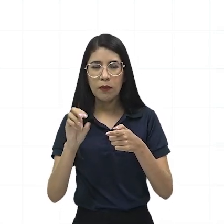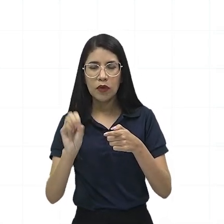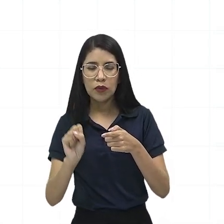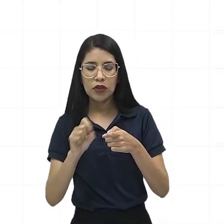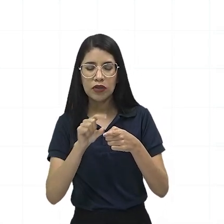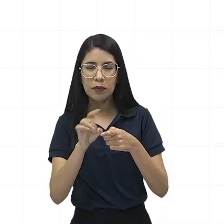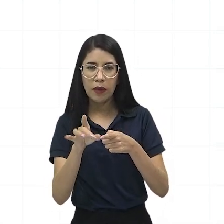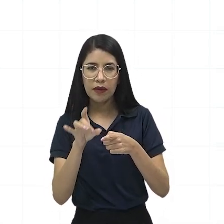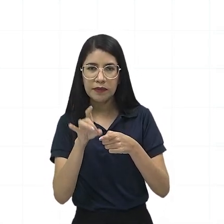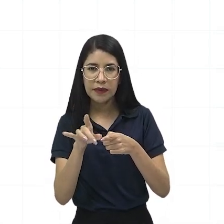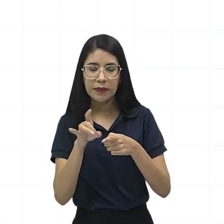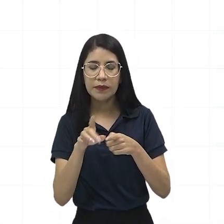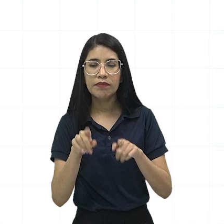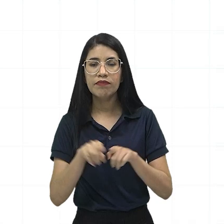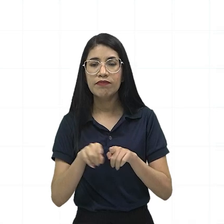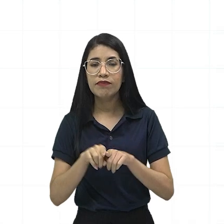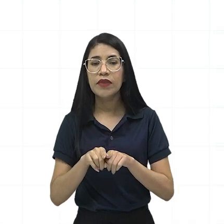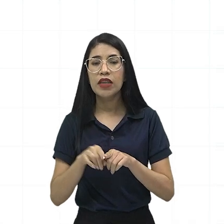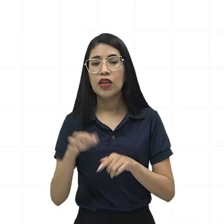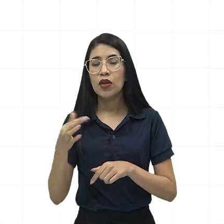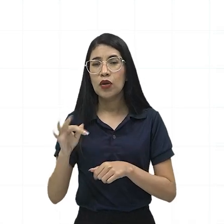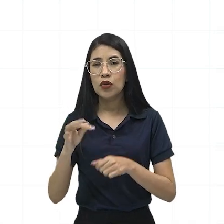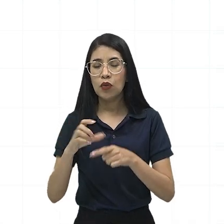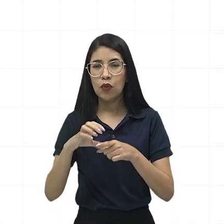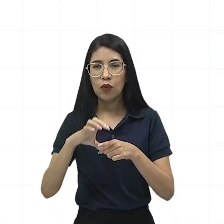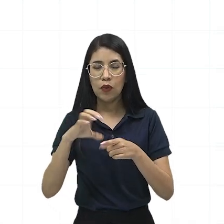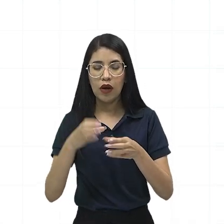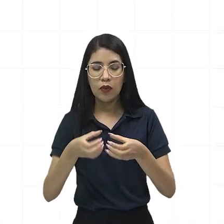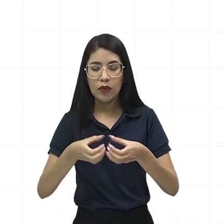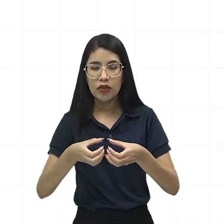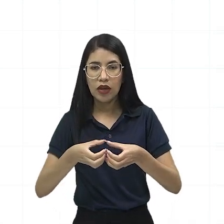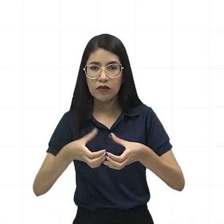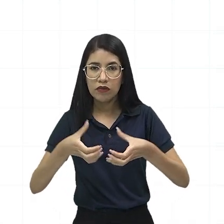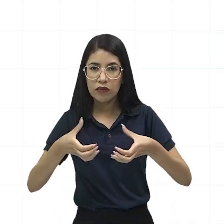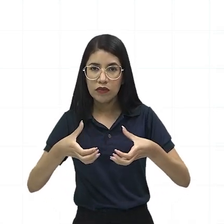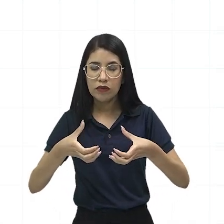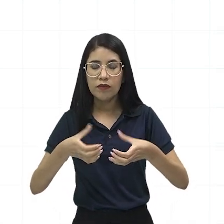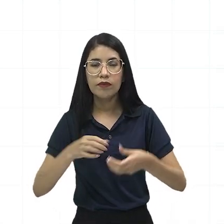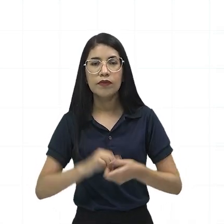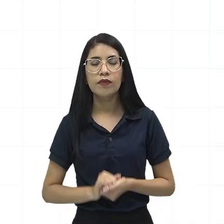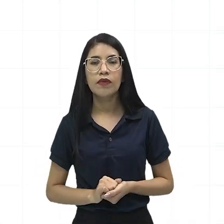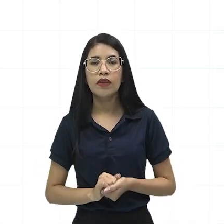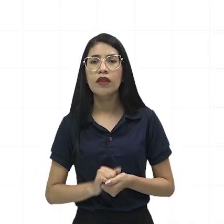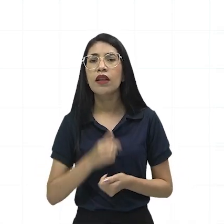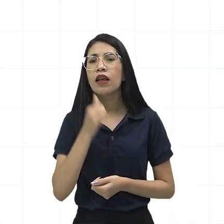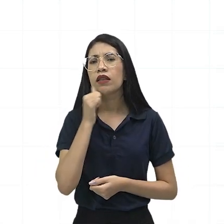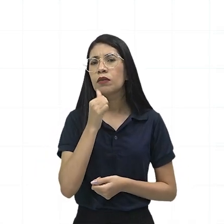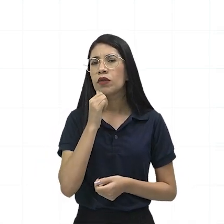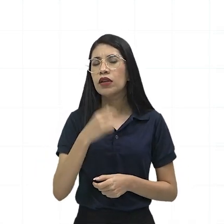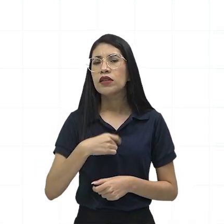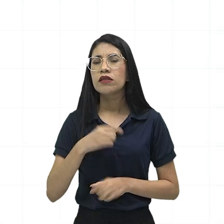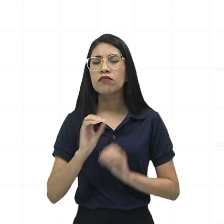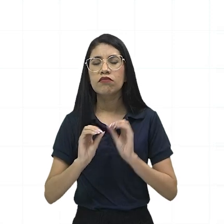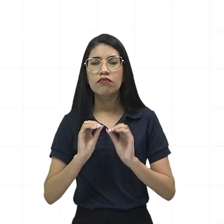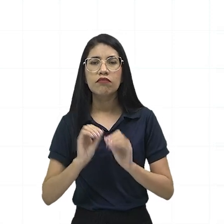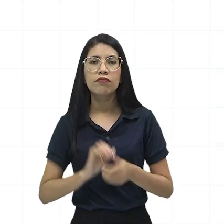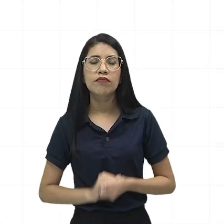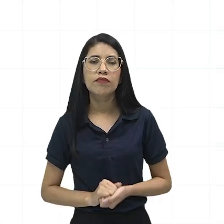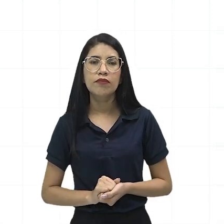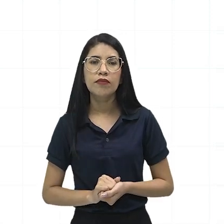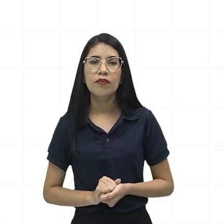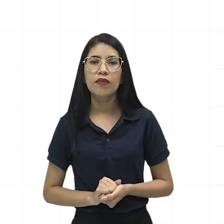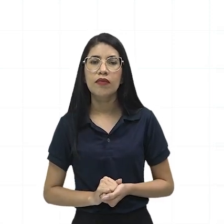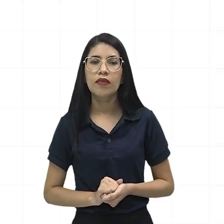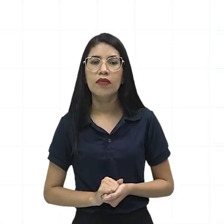pela uretra, dor ou inchaço em um dos testículos. E na mulher? Então, na